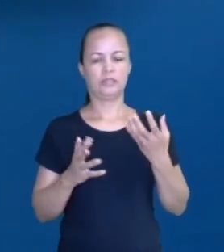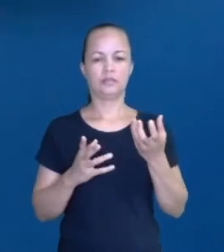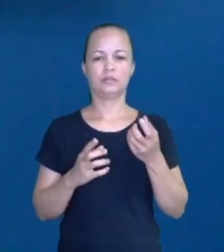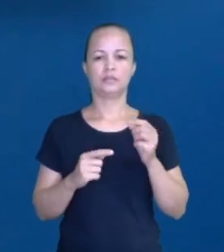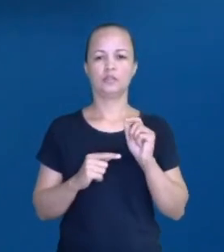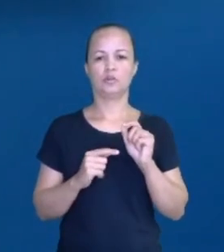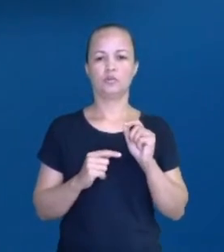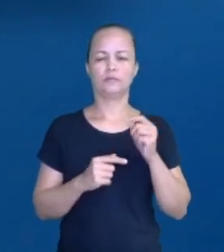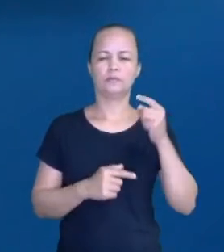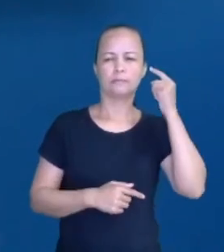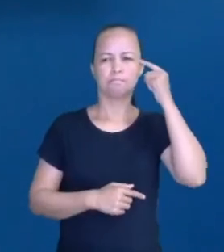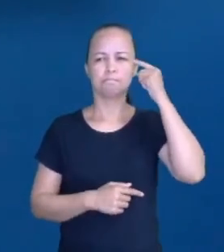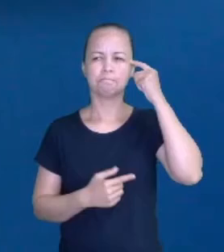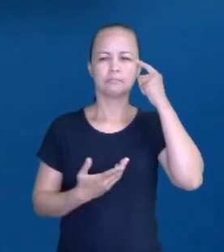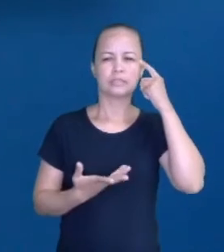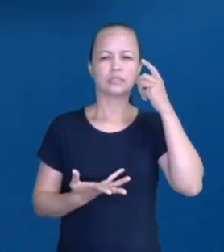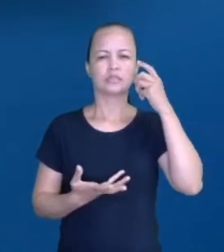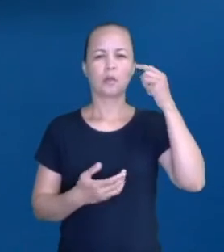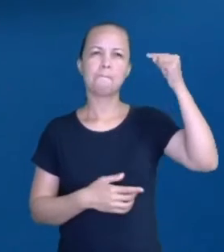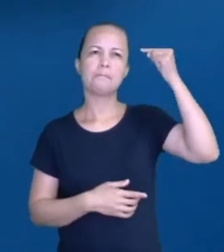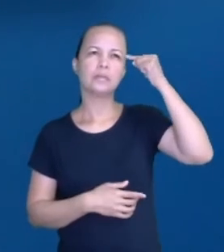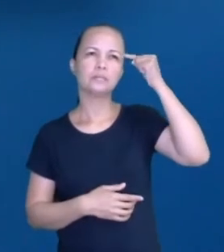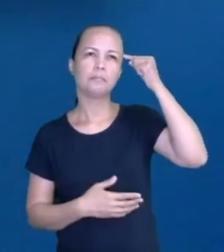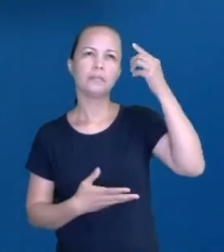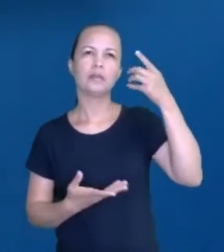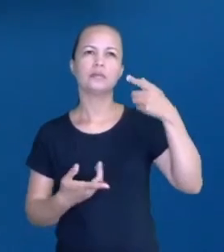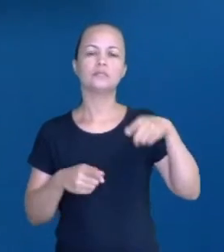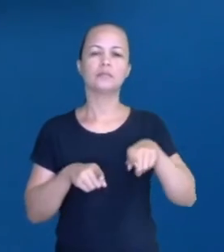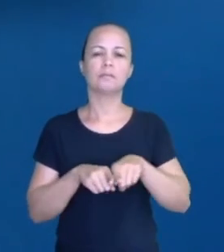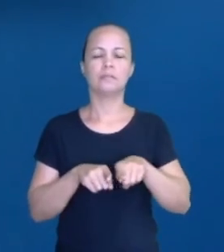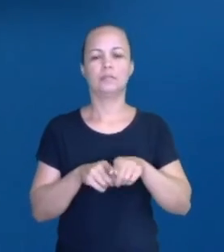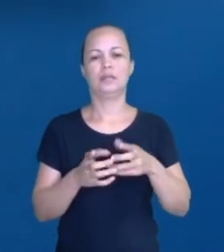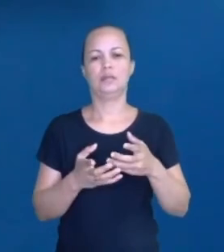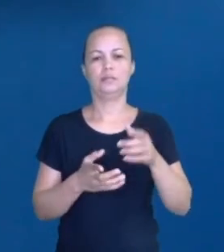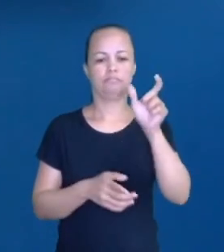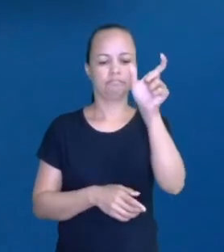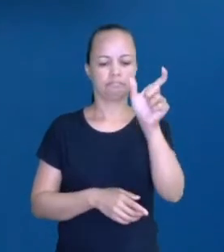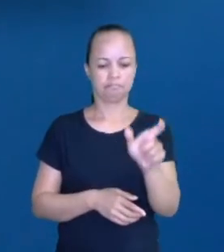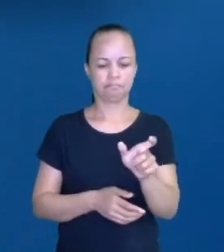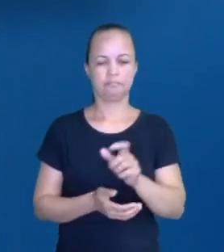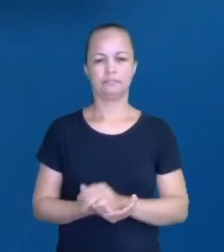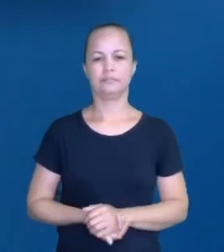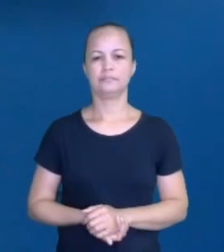uma indecisão, né? O pensamento ali da pessoa.